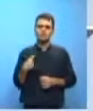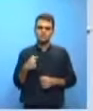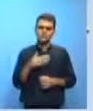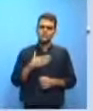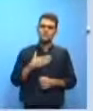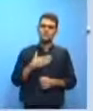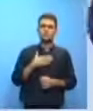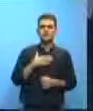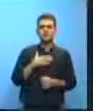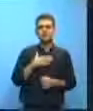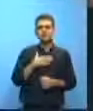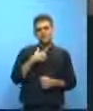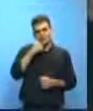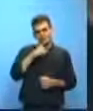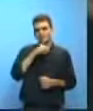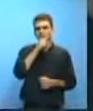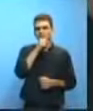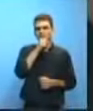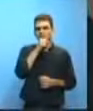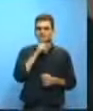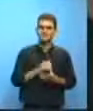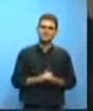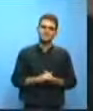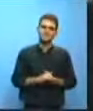nisso, tomara que não seja,